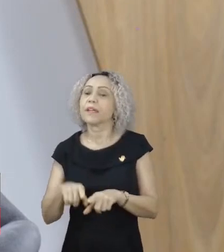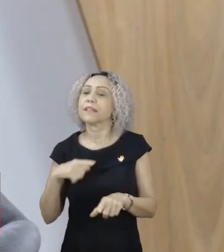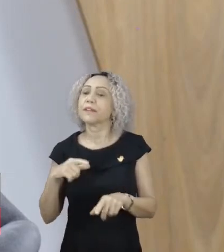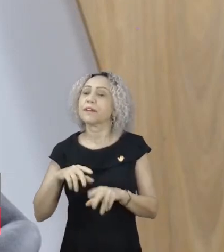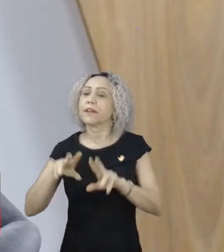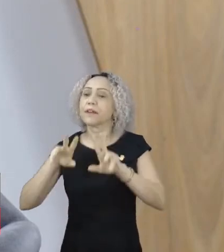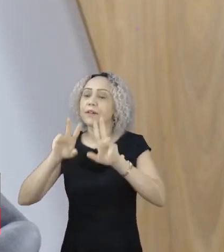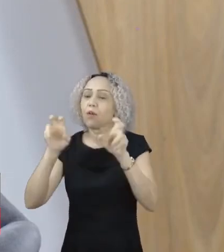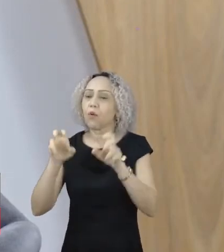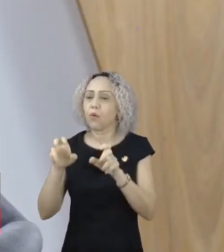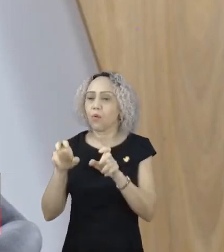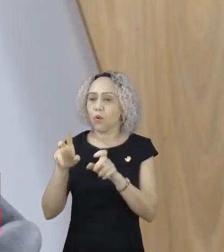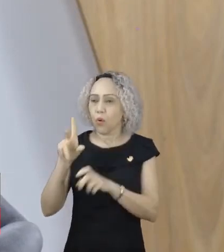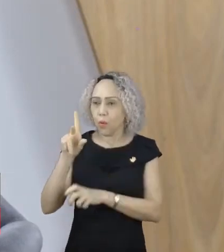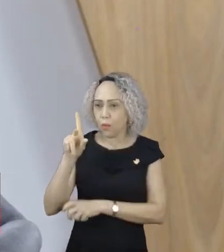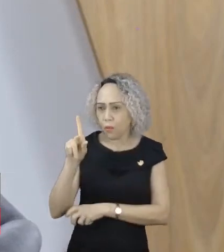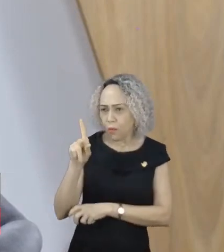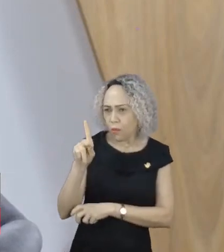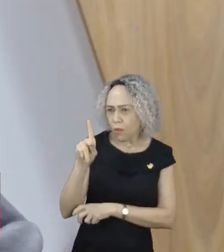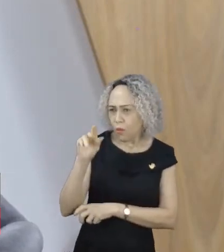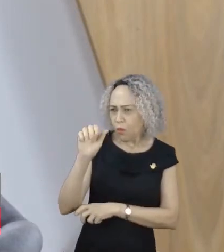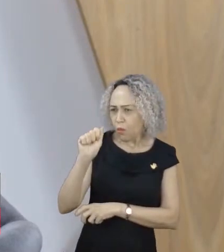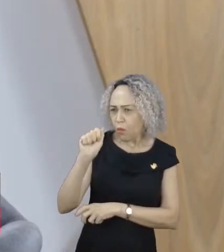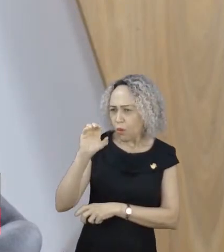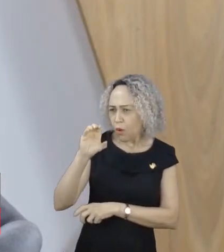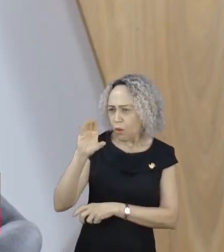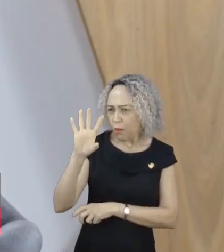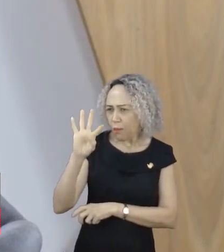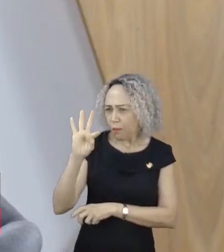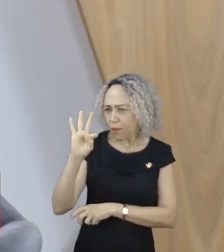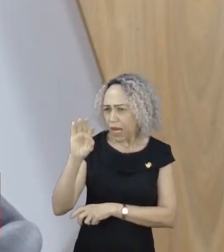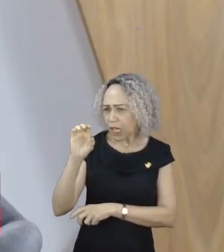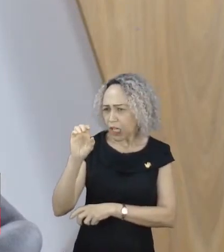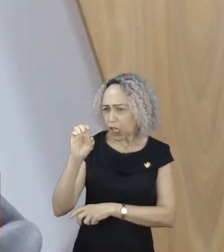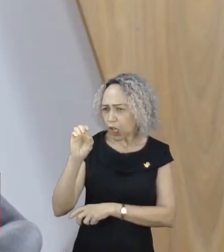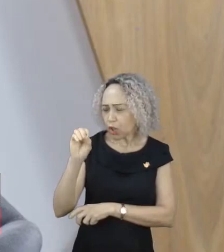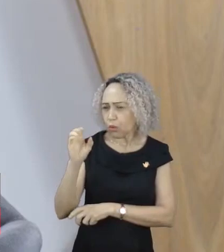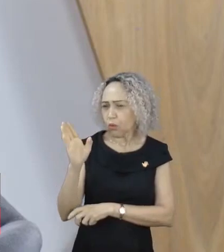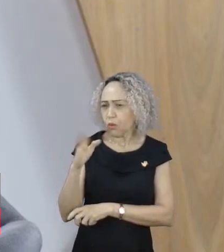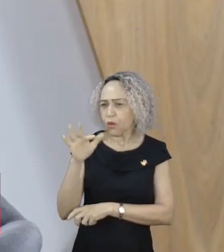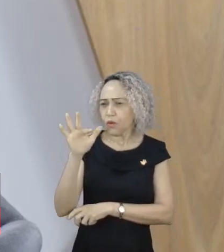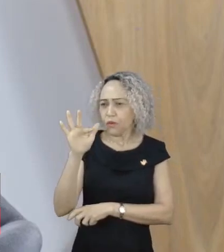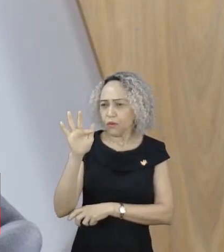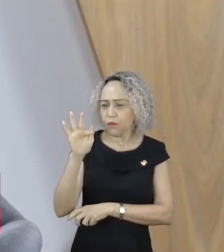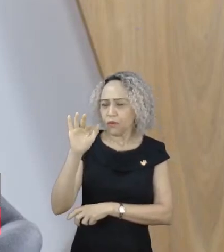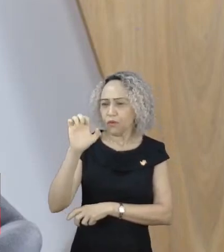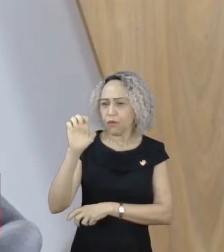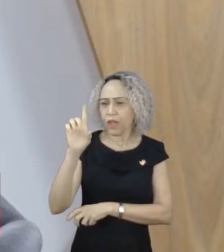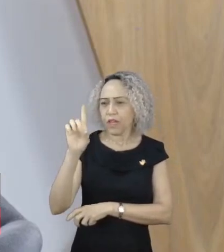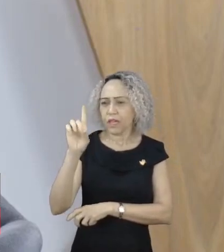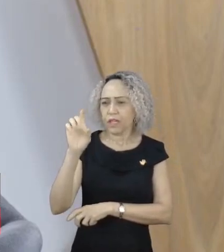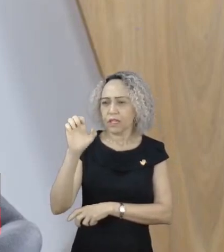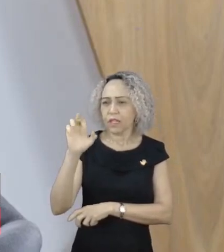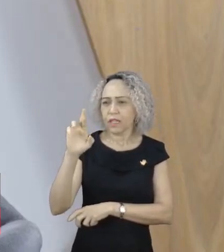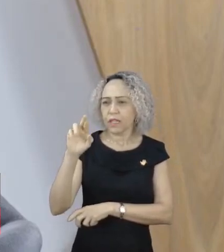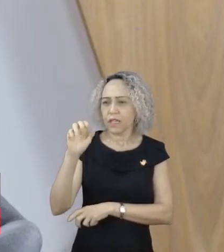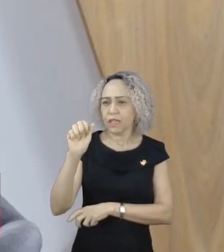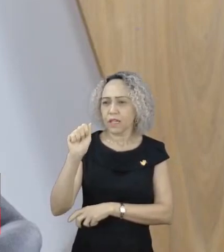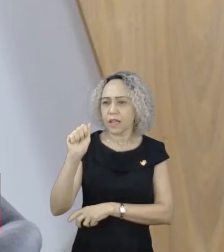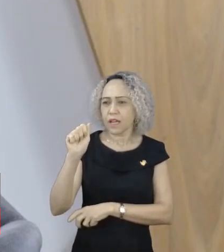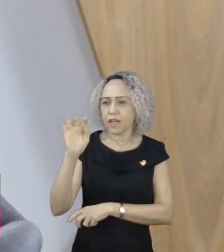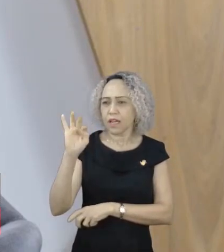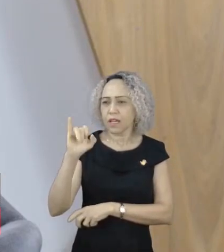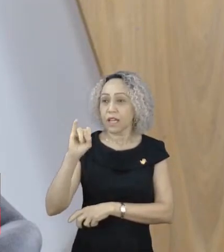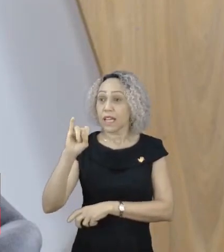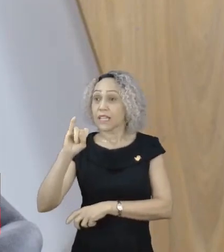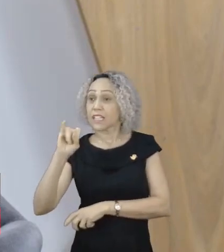importantes. Esse acordo de cooperação técnica é o seguinte, a gente no 8 de março, o